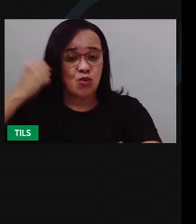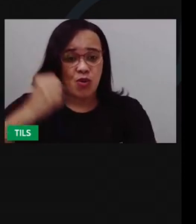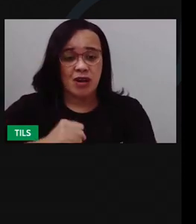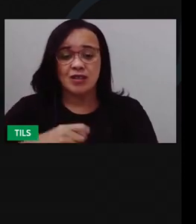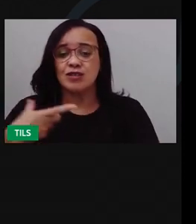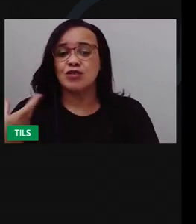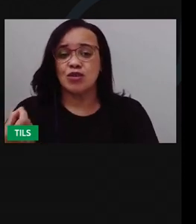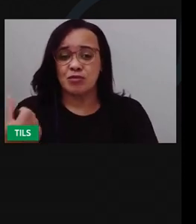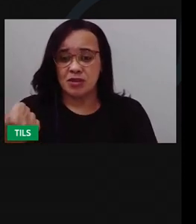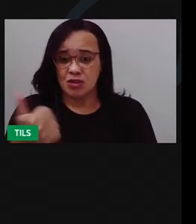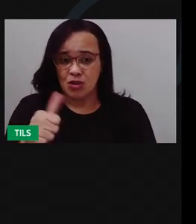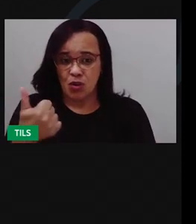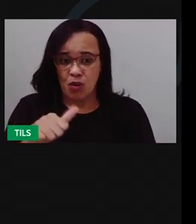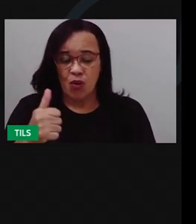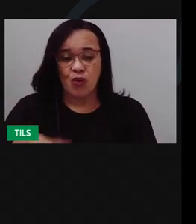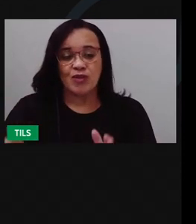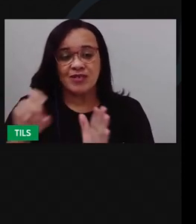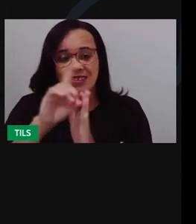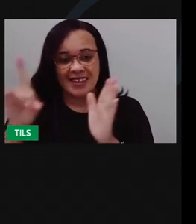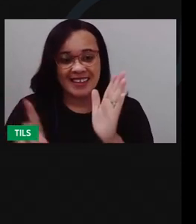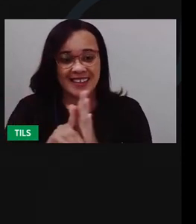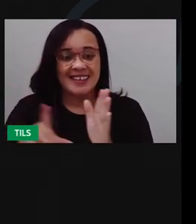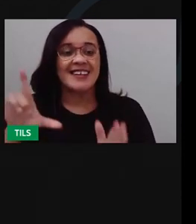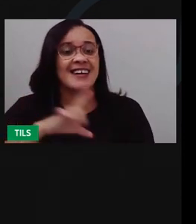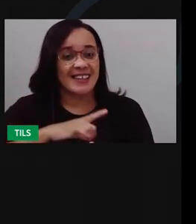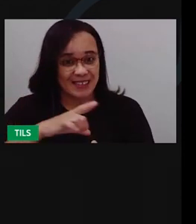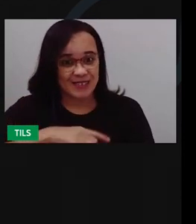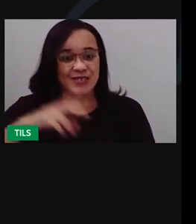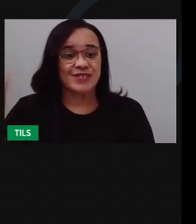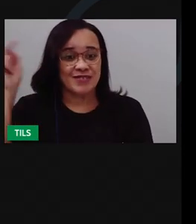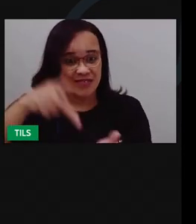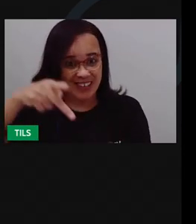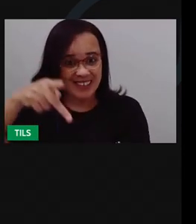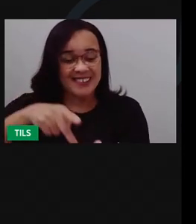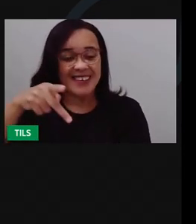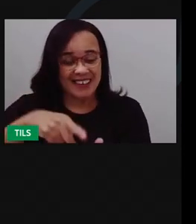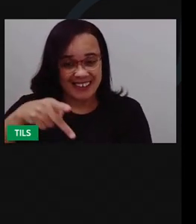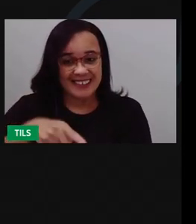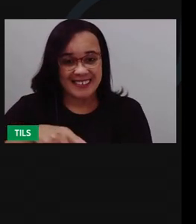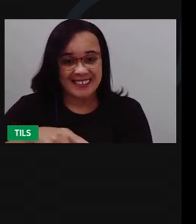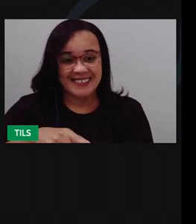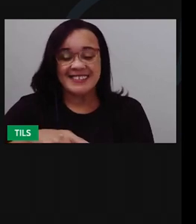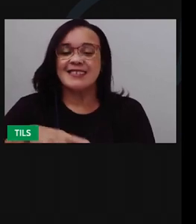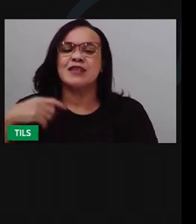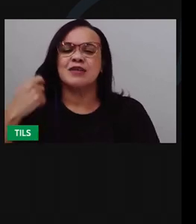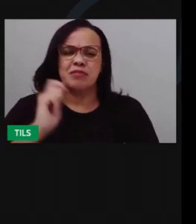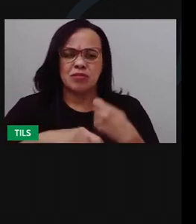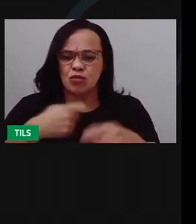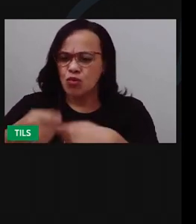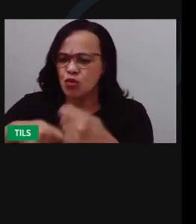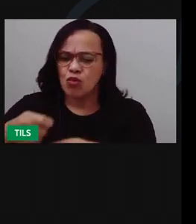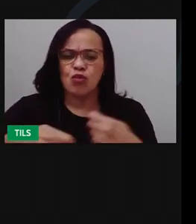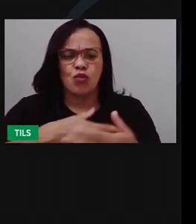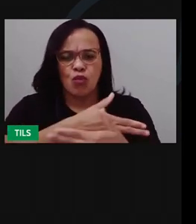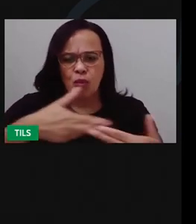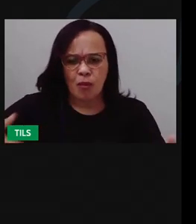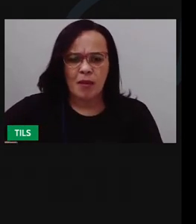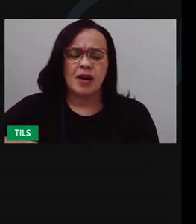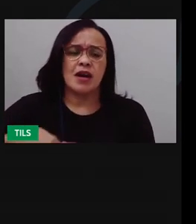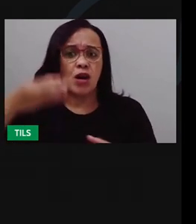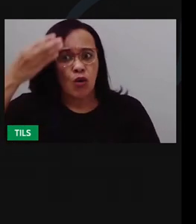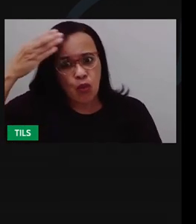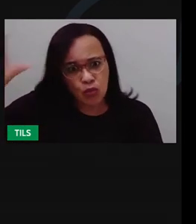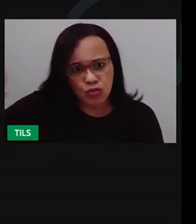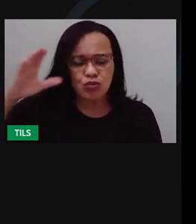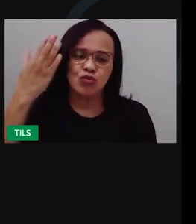oficial. A Princesa do Sertão é indústria, comércio, cultura e educação. Vai de Nossa Senhora